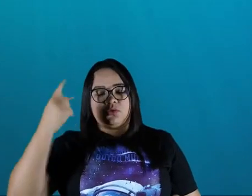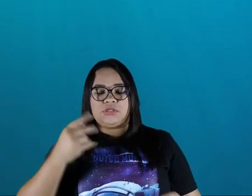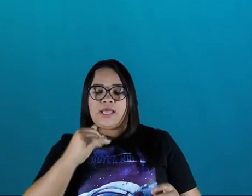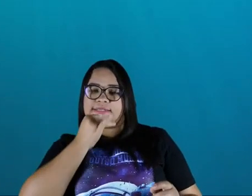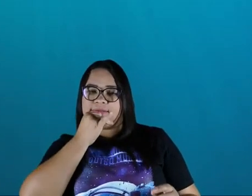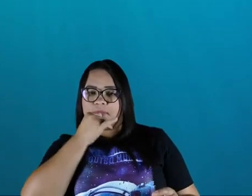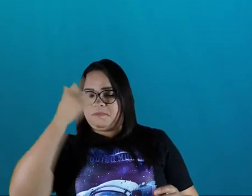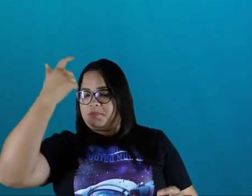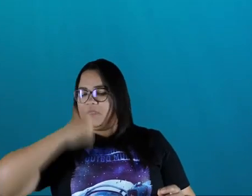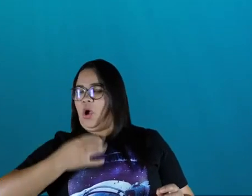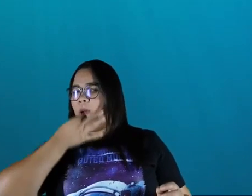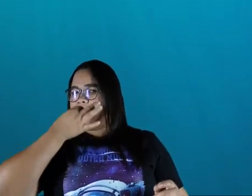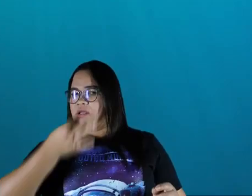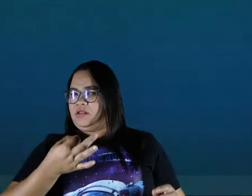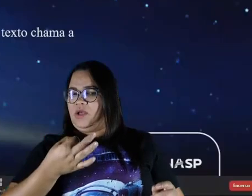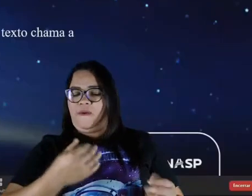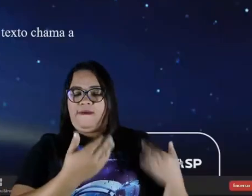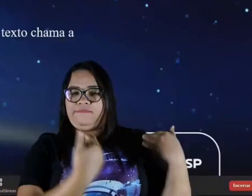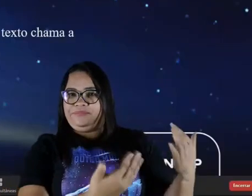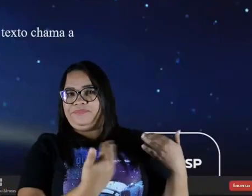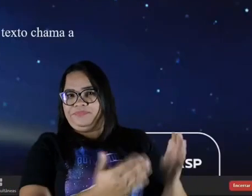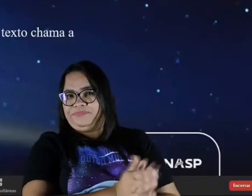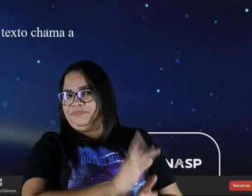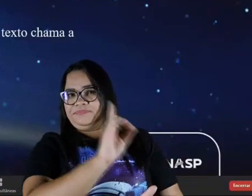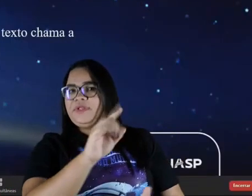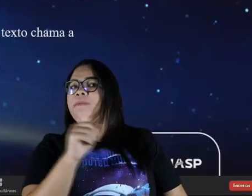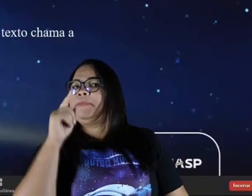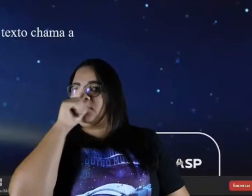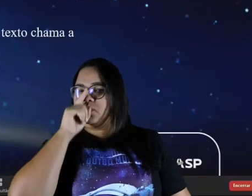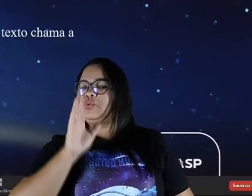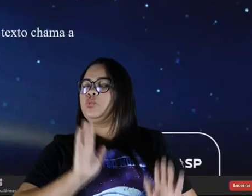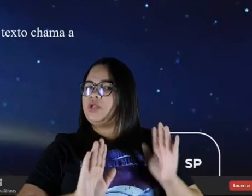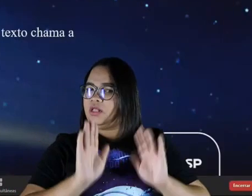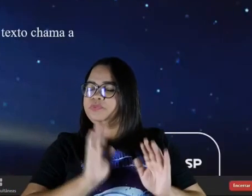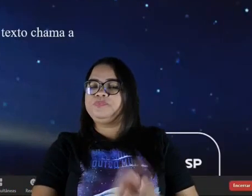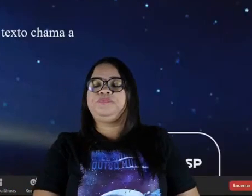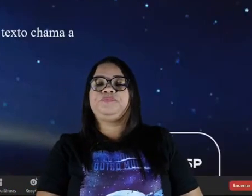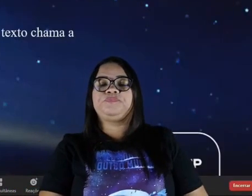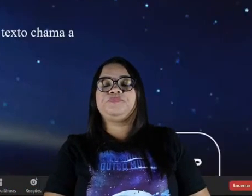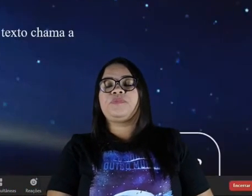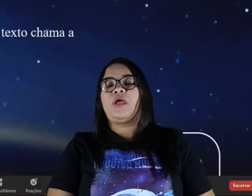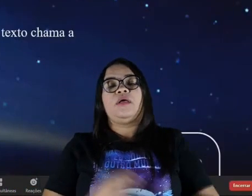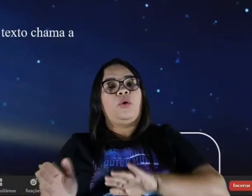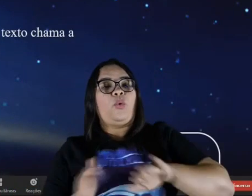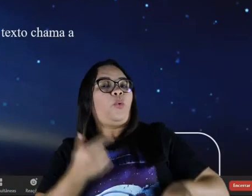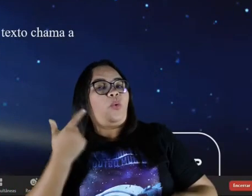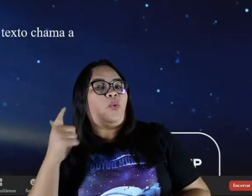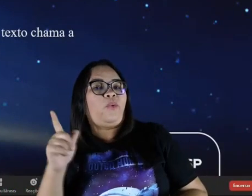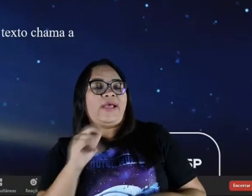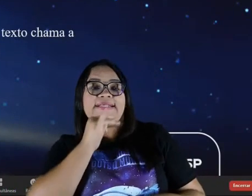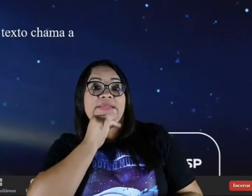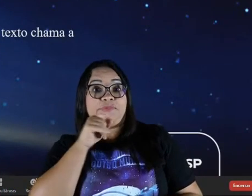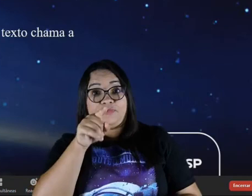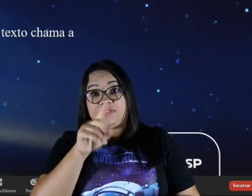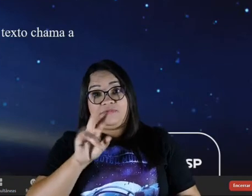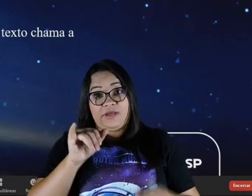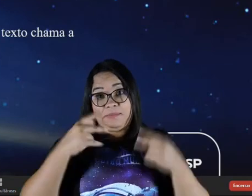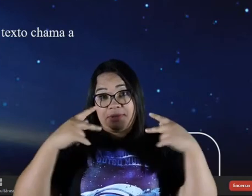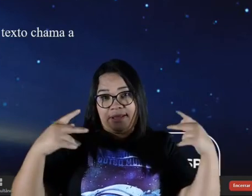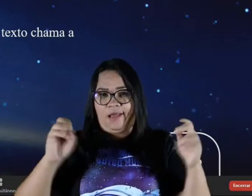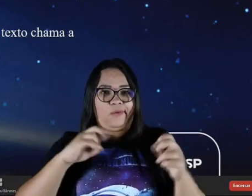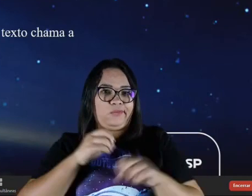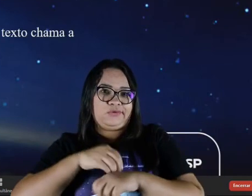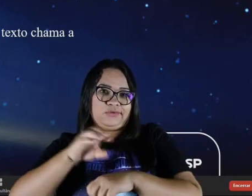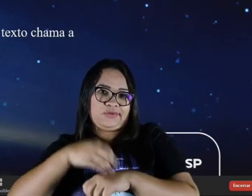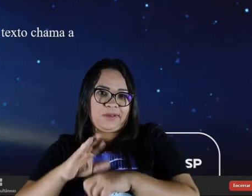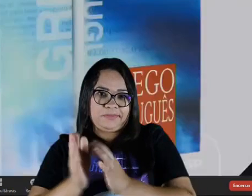perigoso. Ou uma terceira forma de escolher o texto, a partir de uma preparação de um sermão ou um estudo bíblico que você está